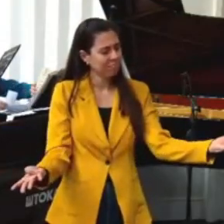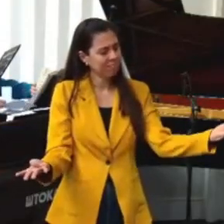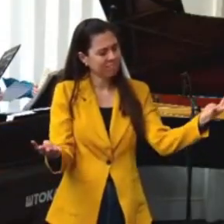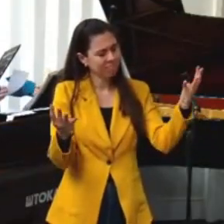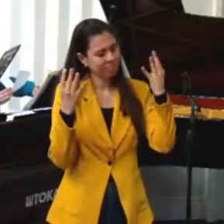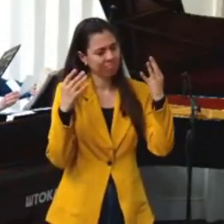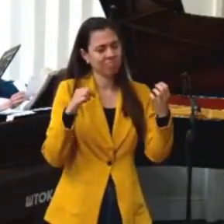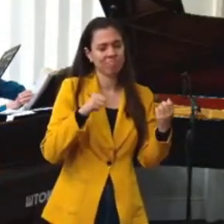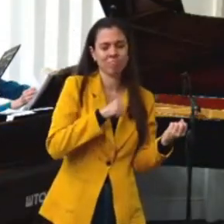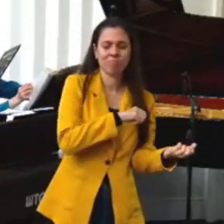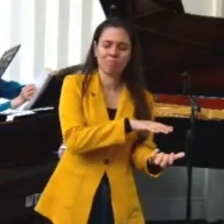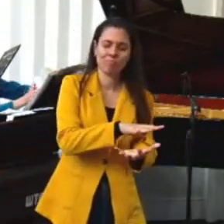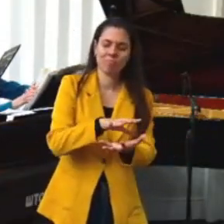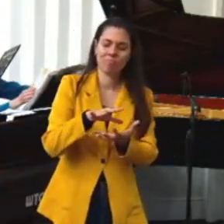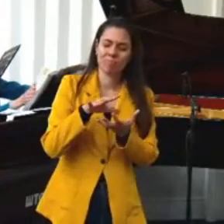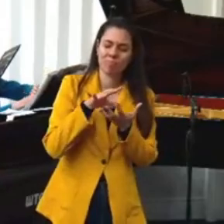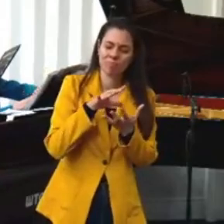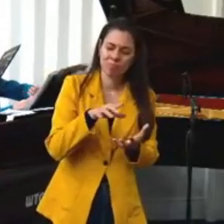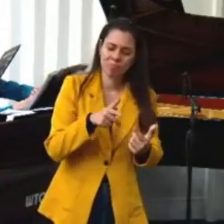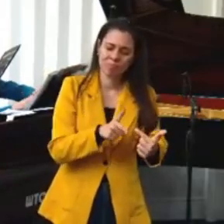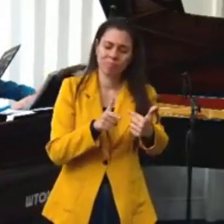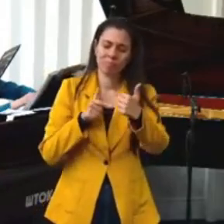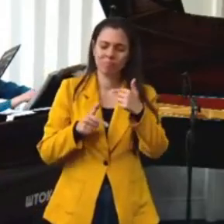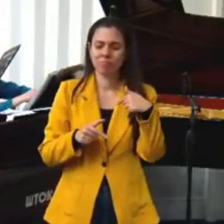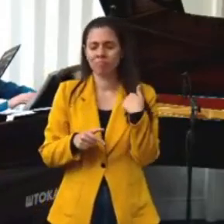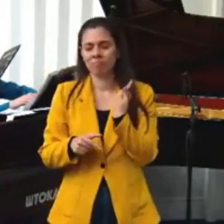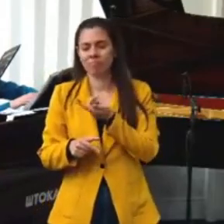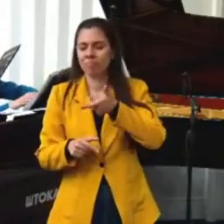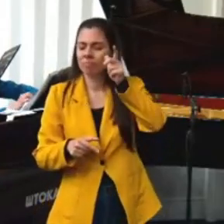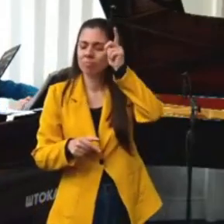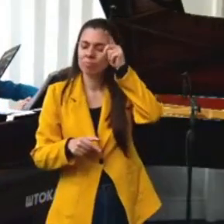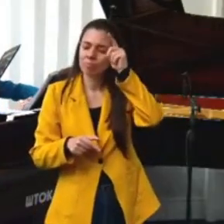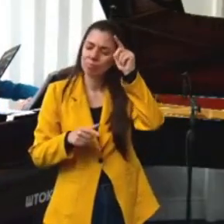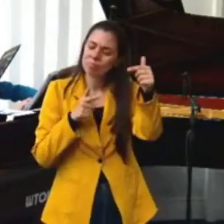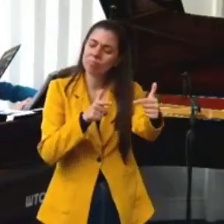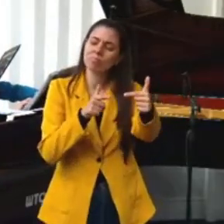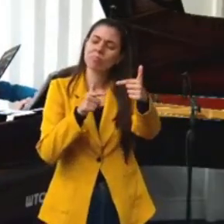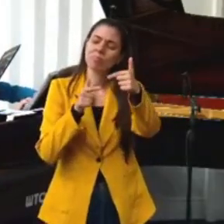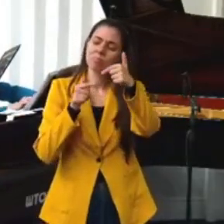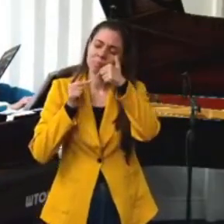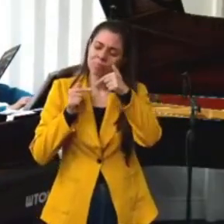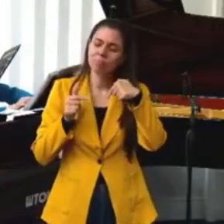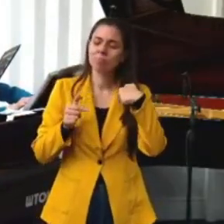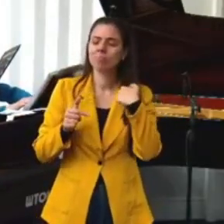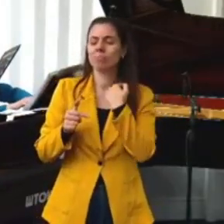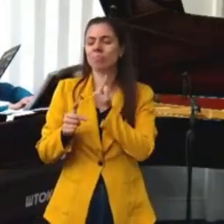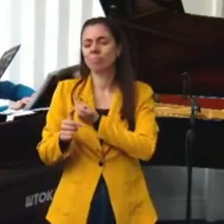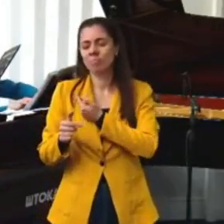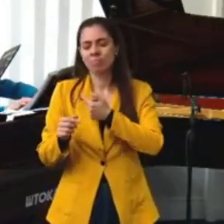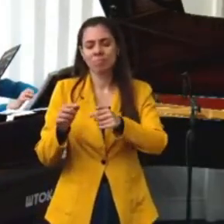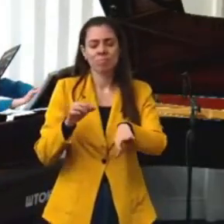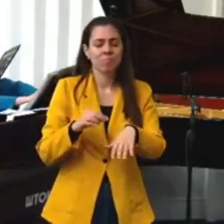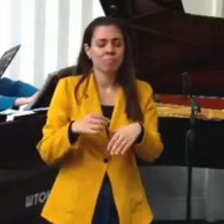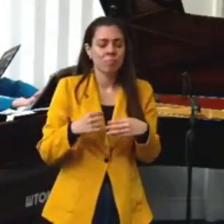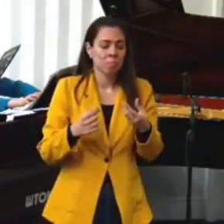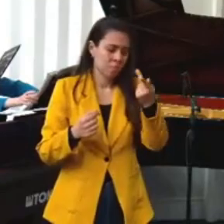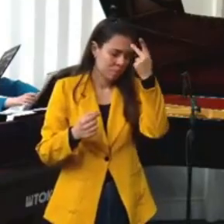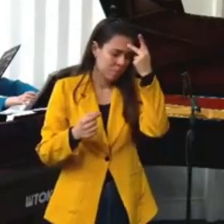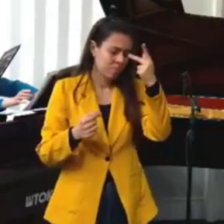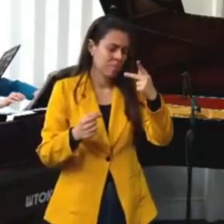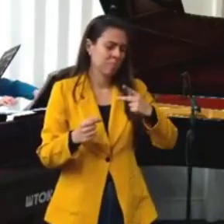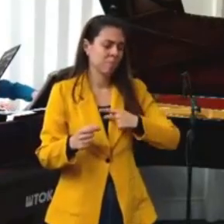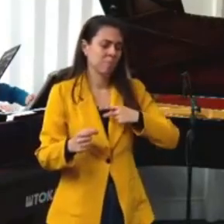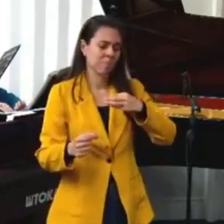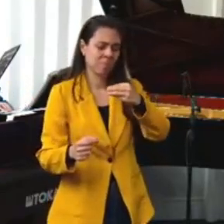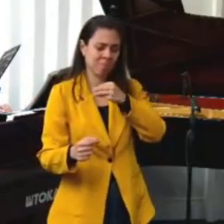o mundo, enfrentamos o próprio diabo com suas astúcias, enfrentamos a nossa carne, que tem a sua força, que